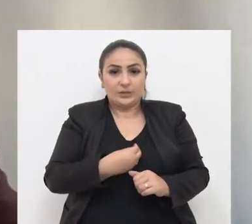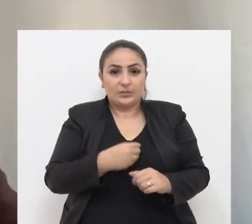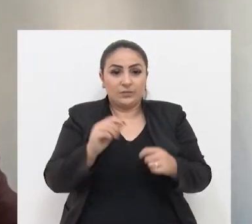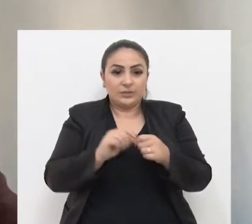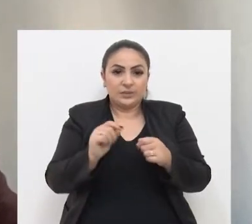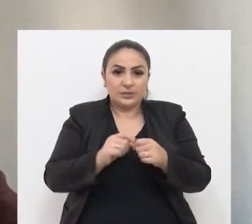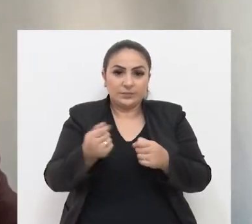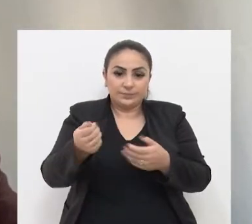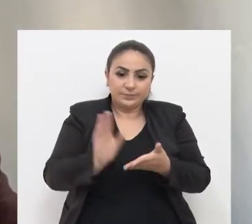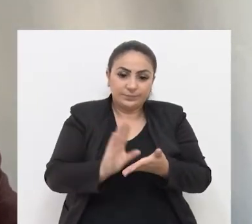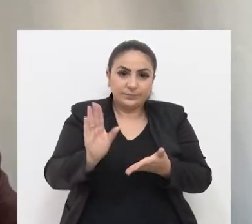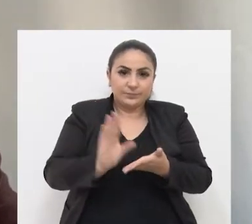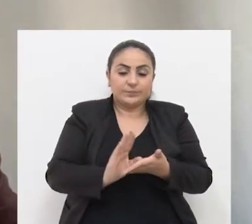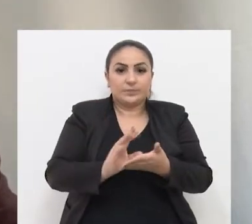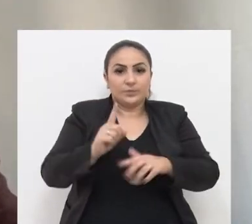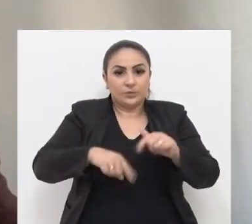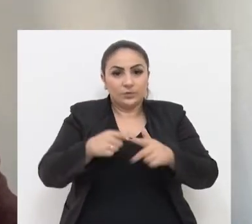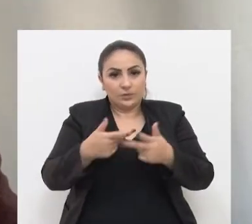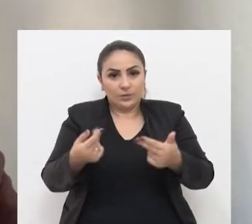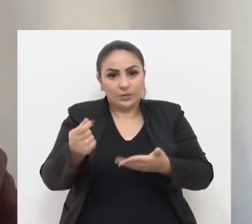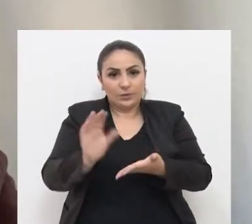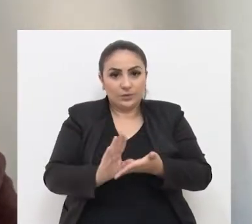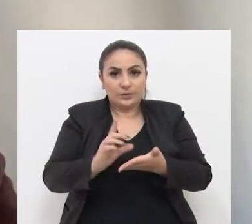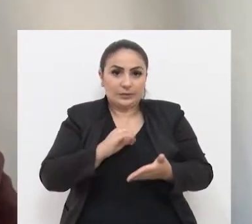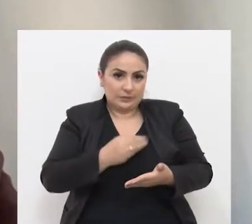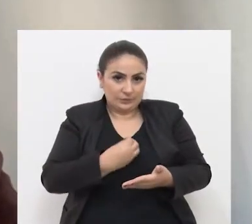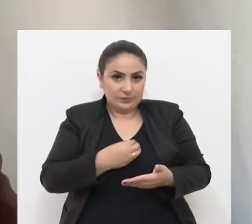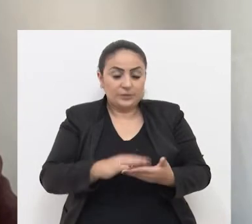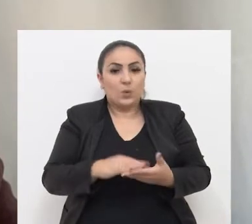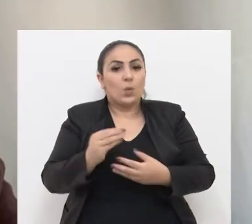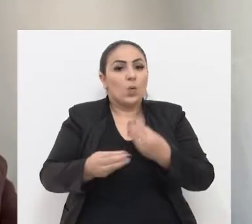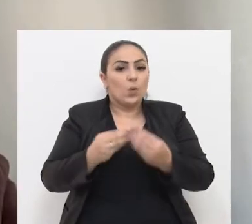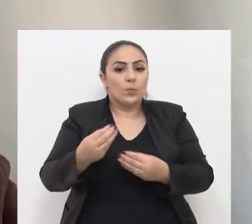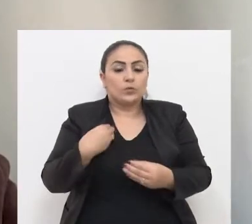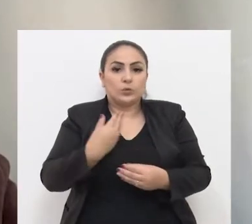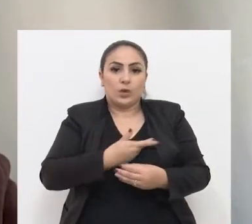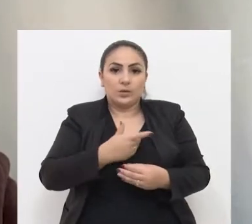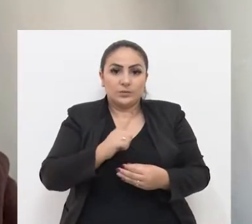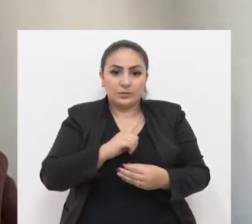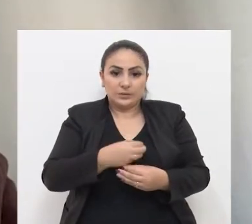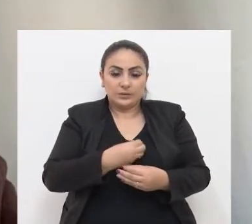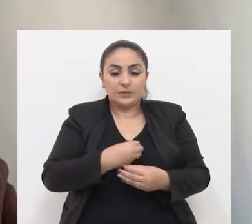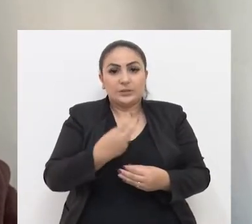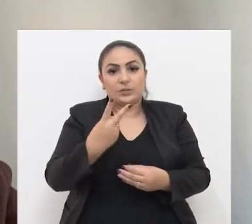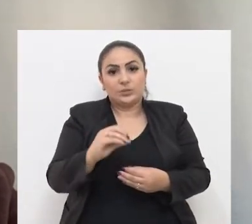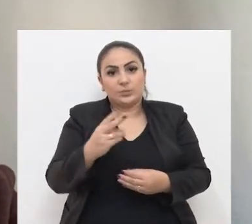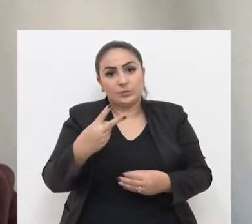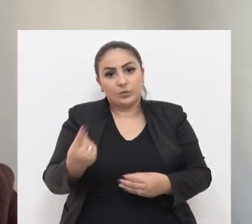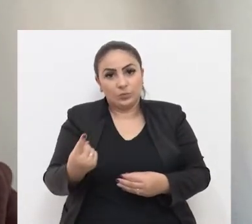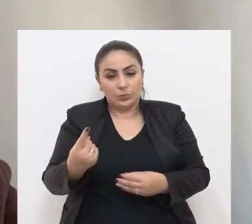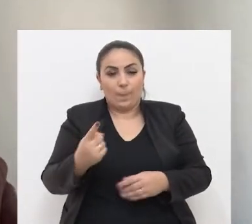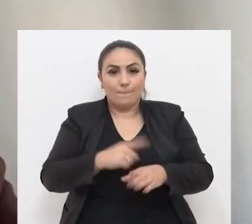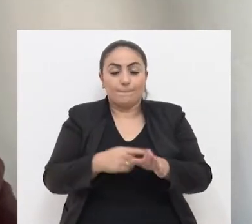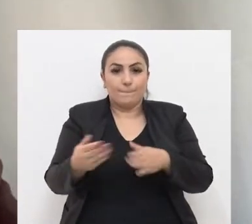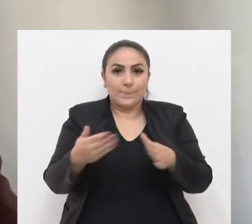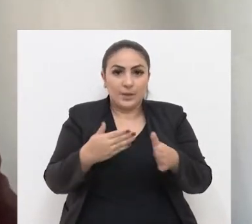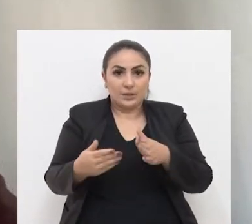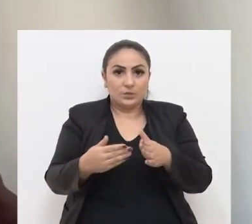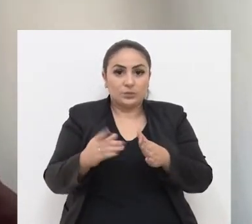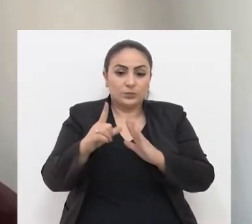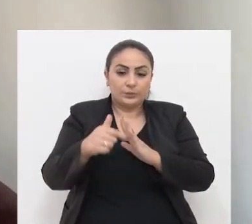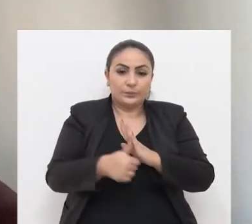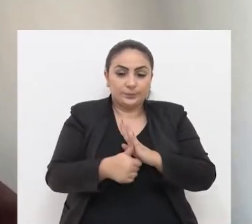tendo as entradas de recursos conforme o previsto, como nós vamos viver em 2021, um período